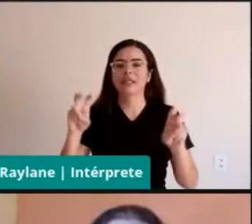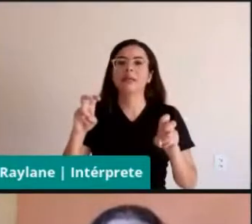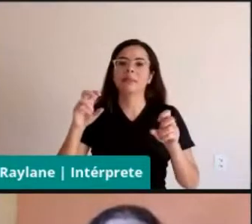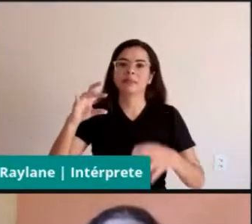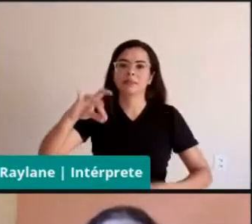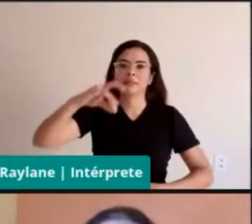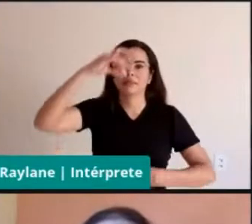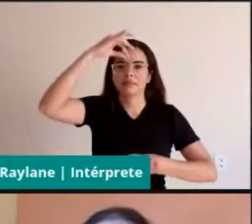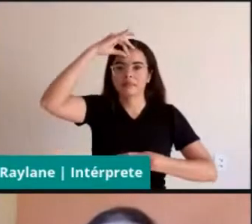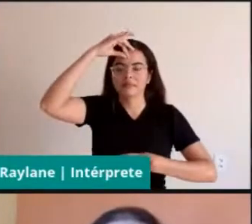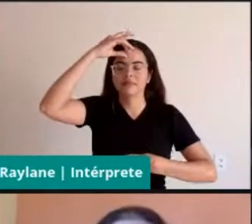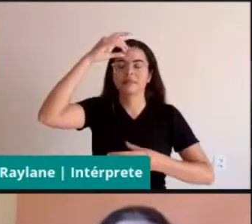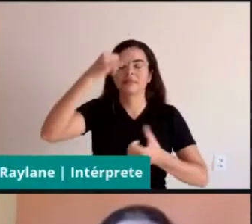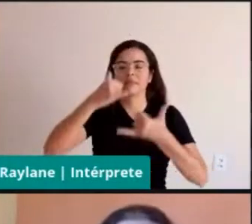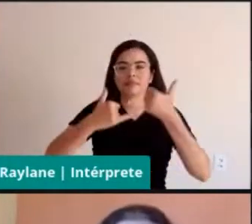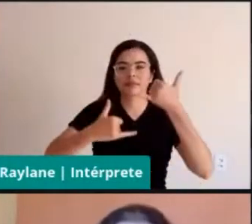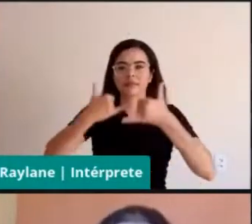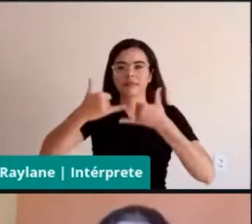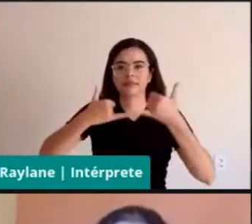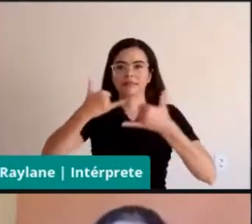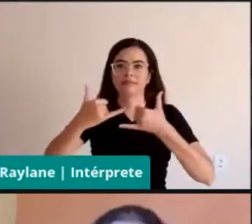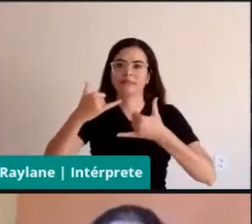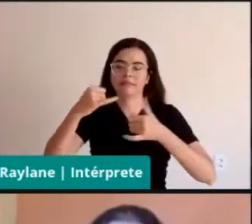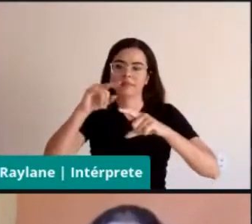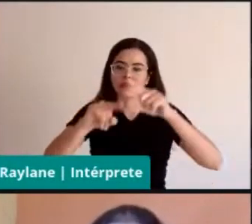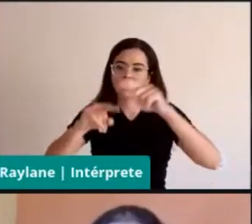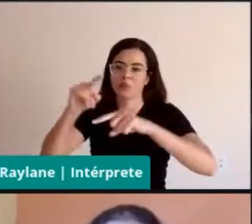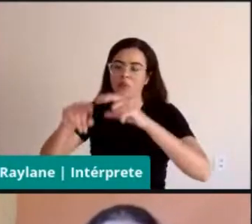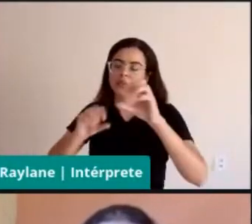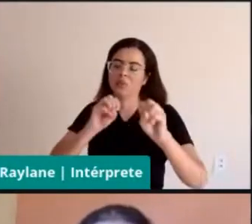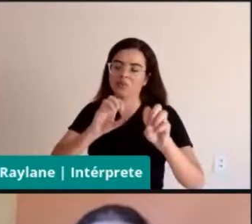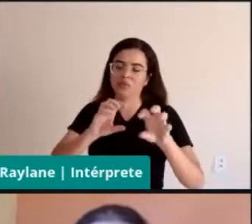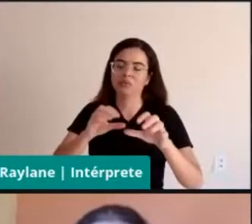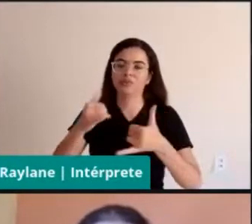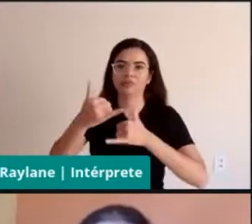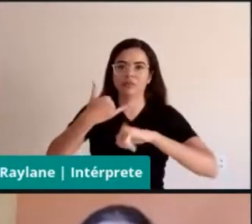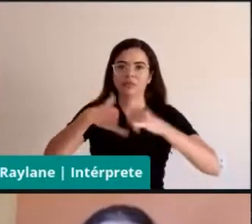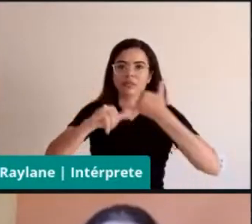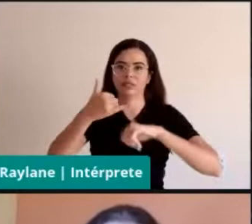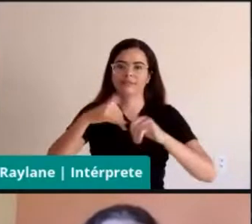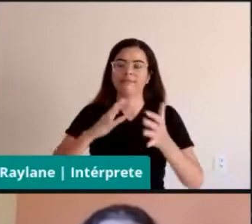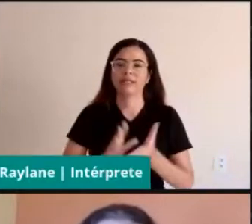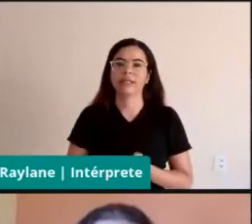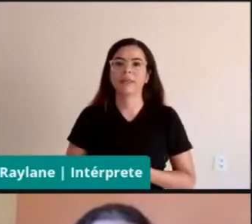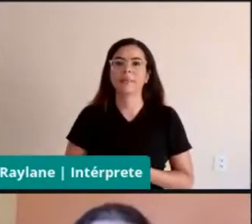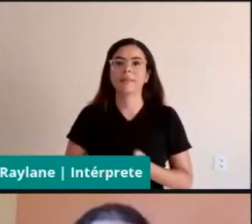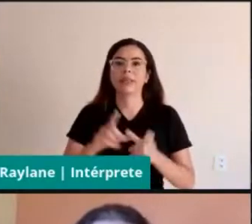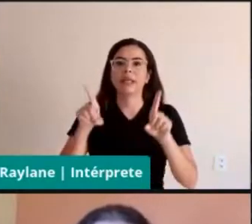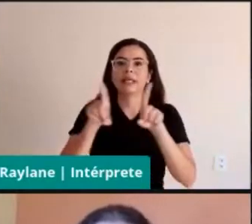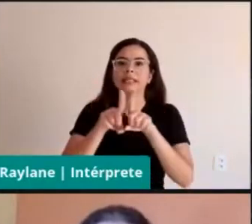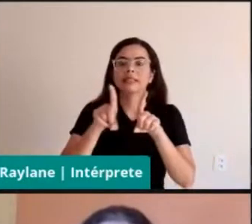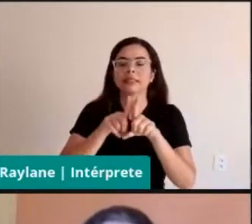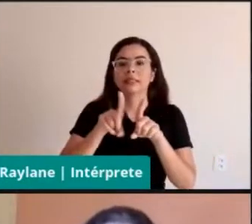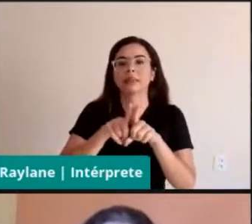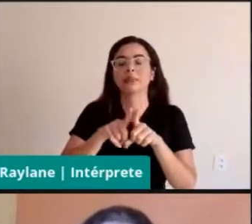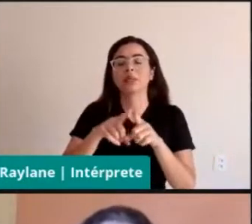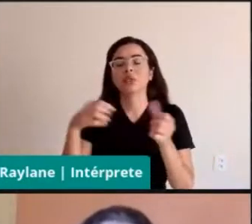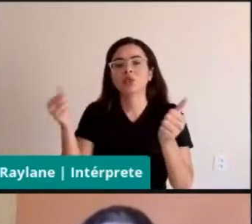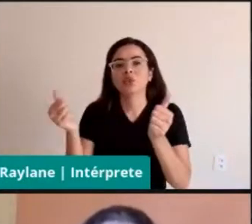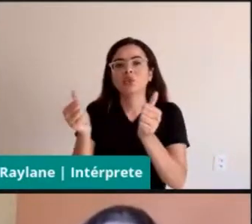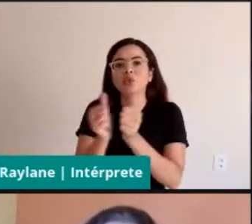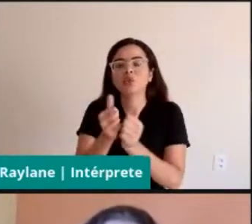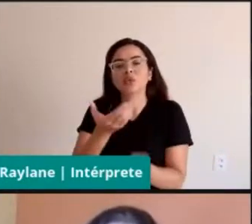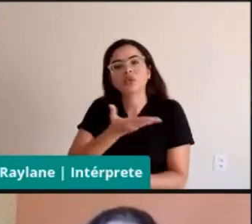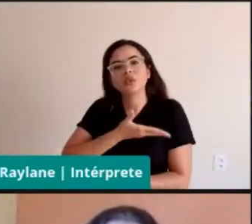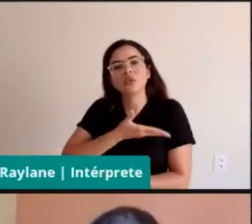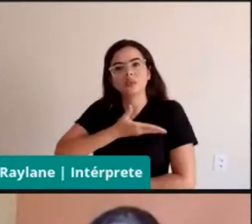química. E além disso, tem essa iniciativa que eu tenho com os amigos sobre RPG. É